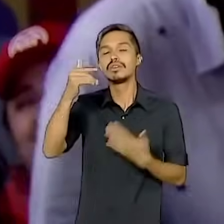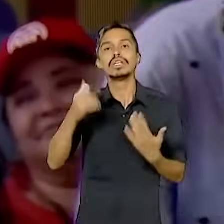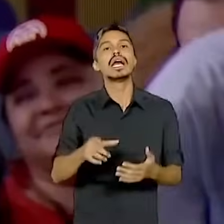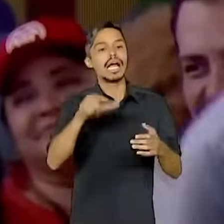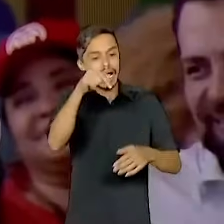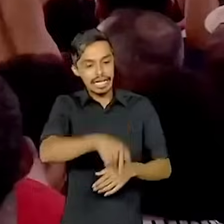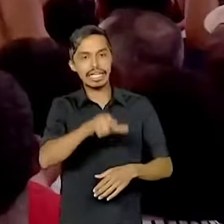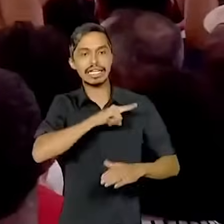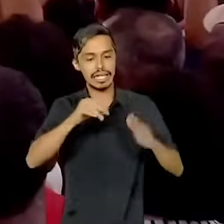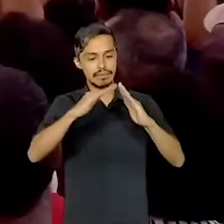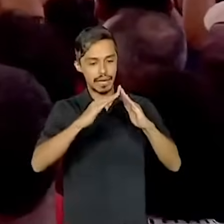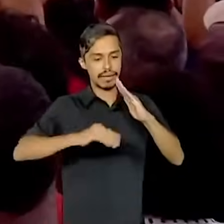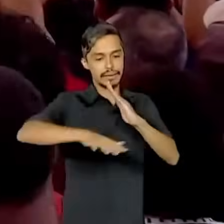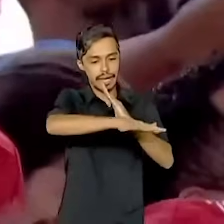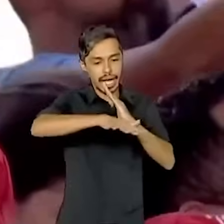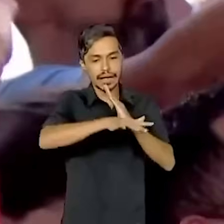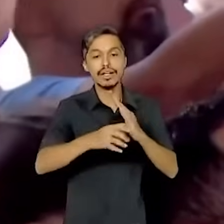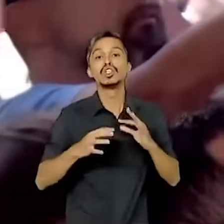mundo.